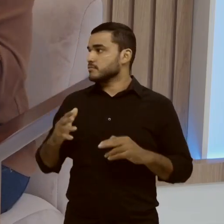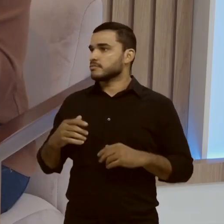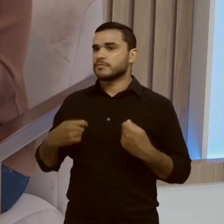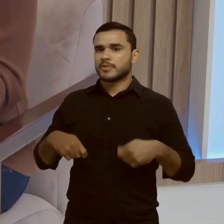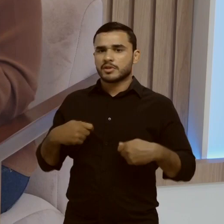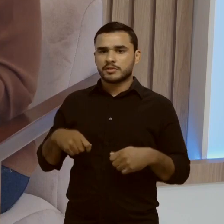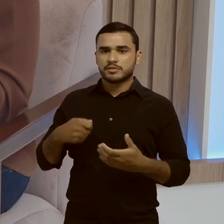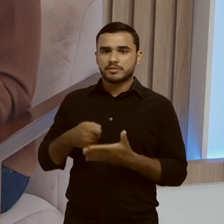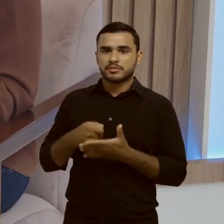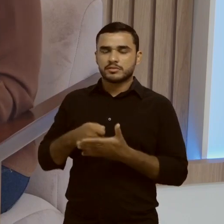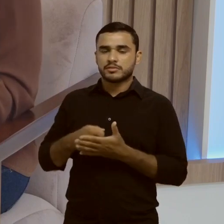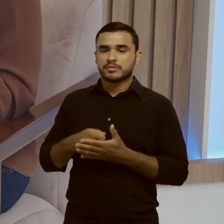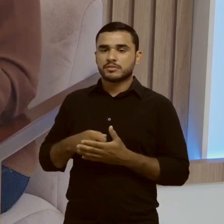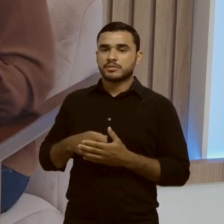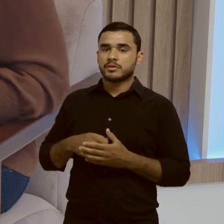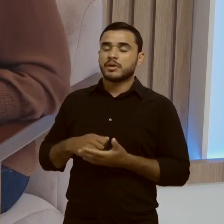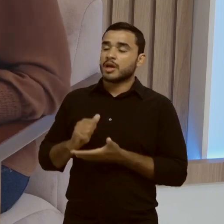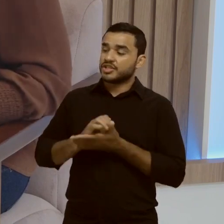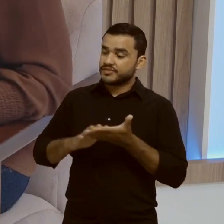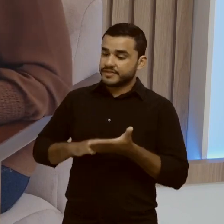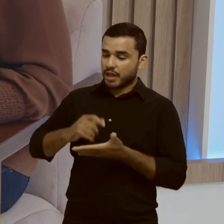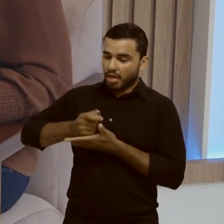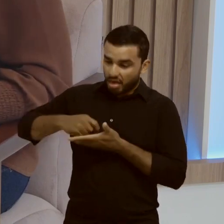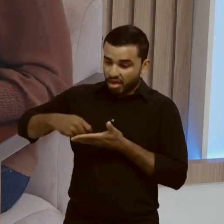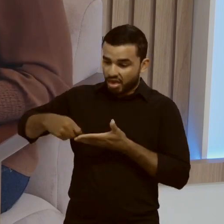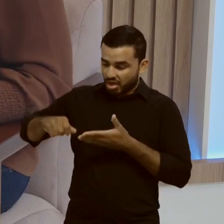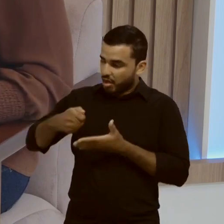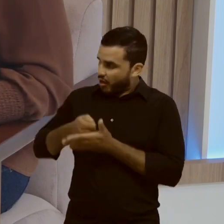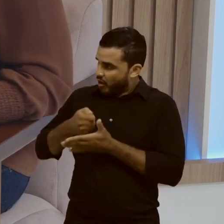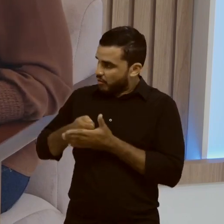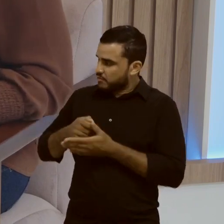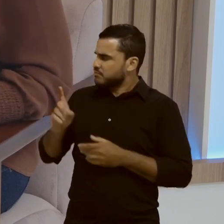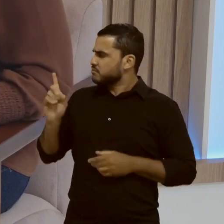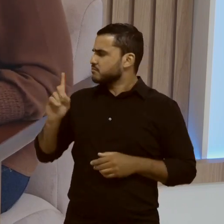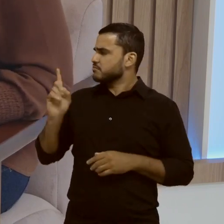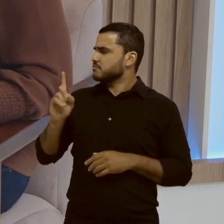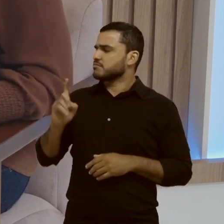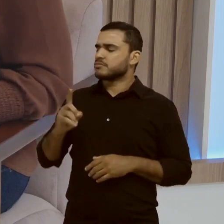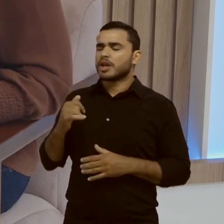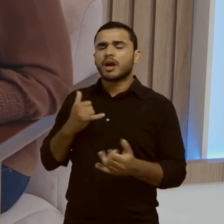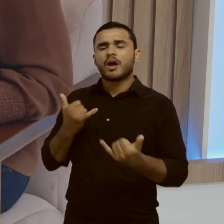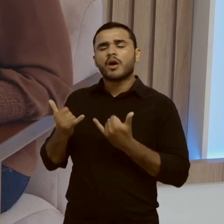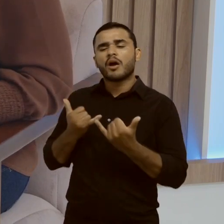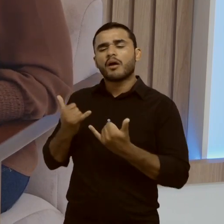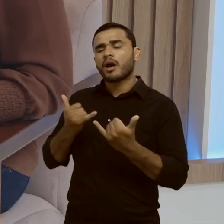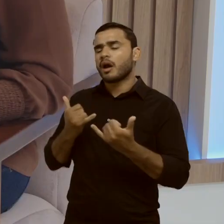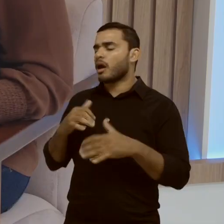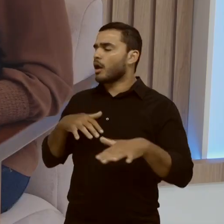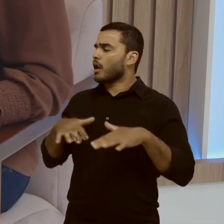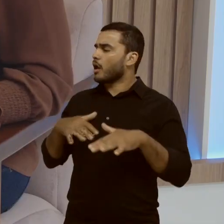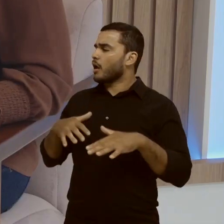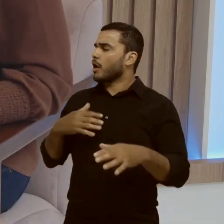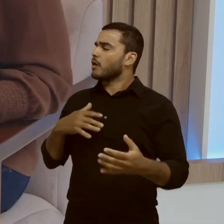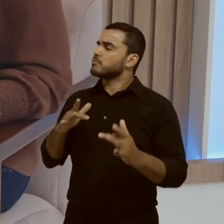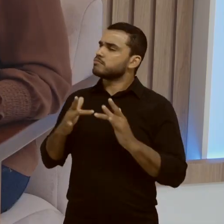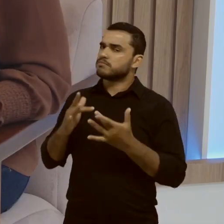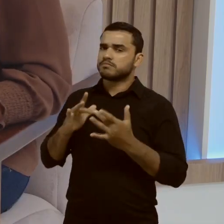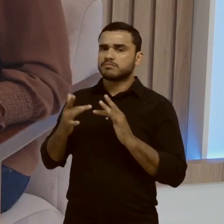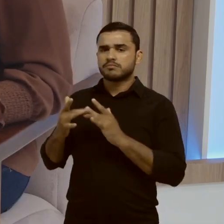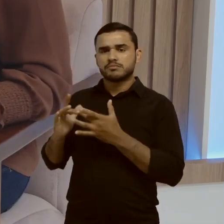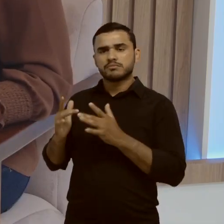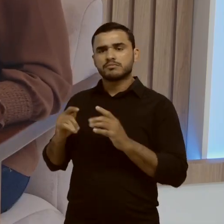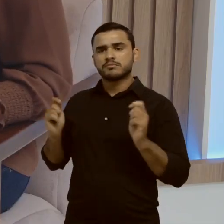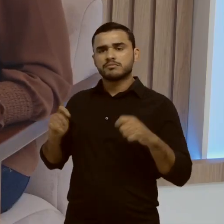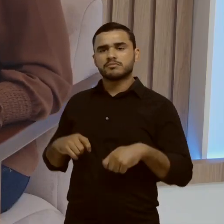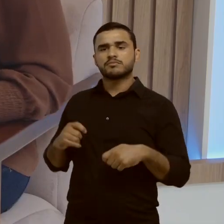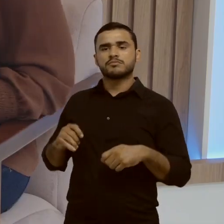mesa, fazer atividades escritas, mas durante a vivência trazer essas aprendizagens de forma lúdica, de forma prazerosa, de uma